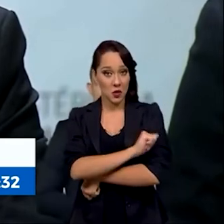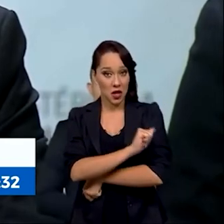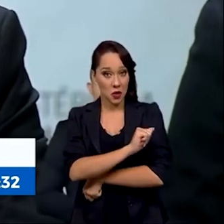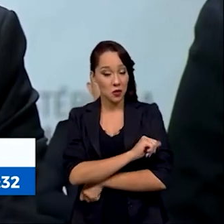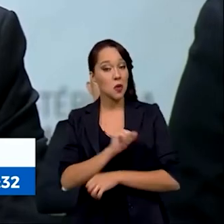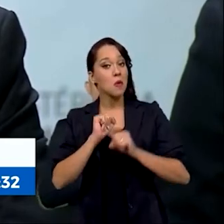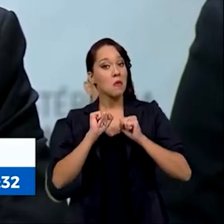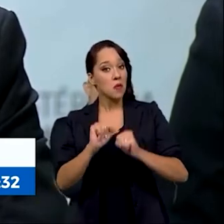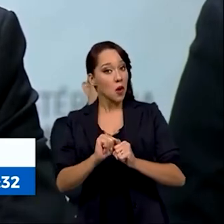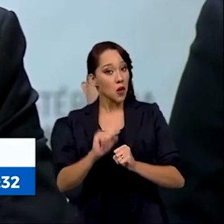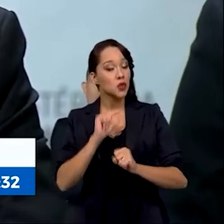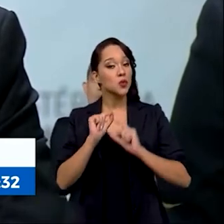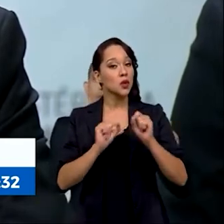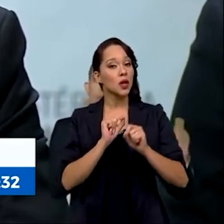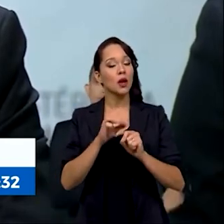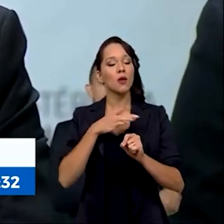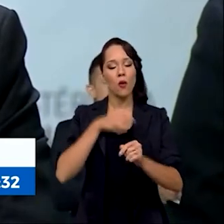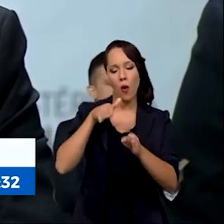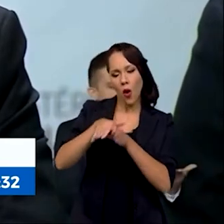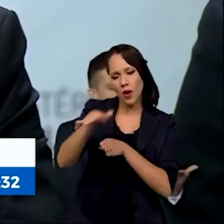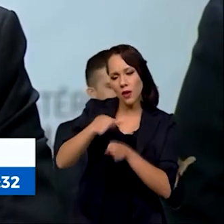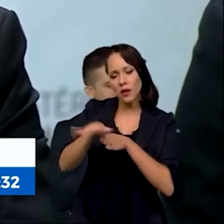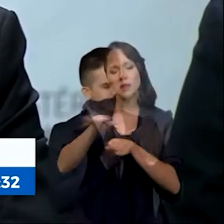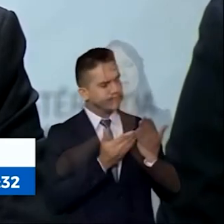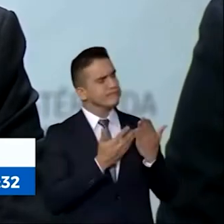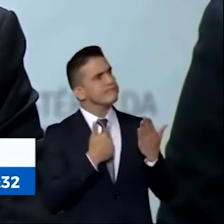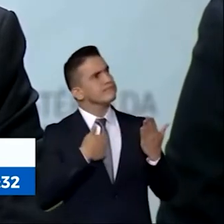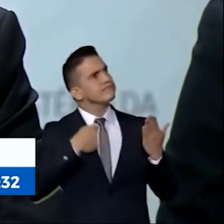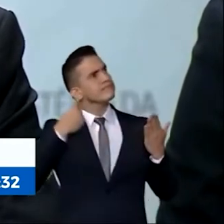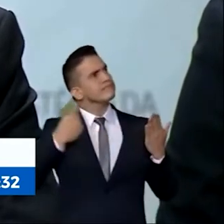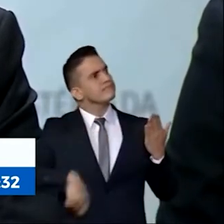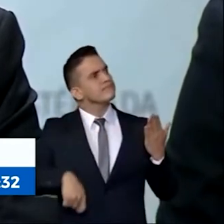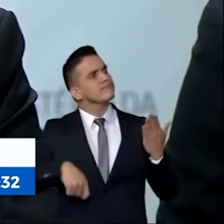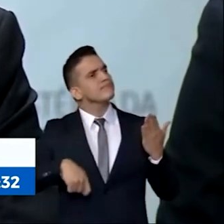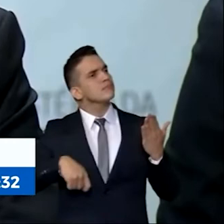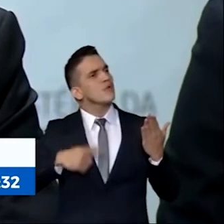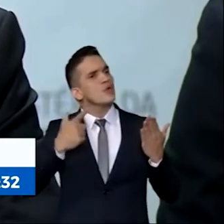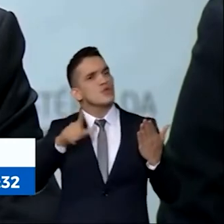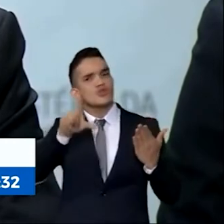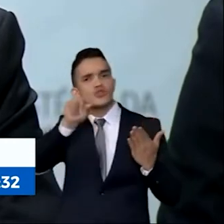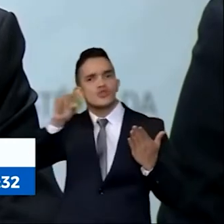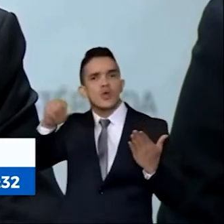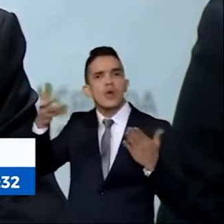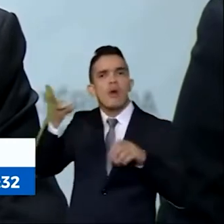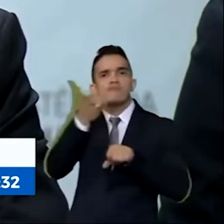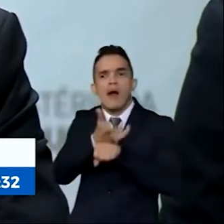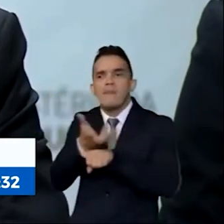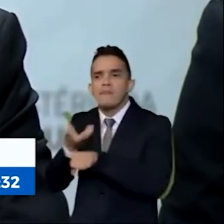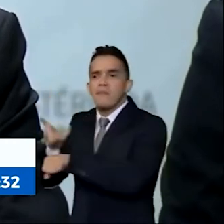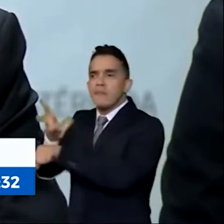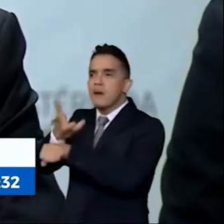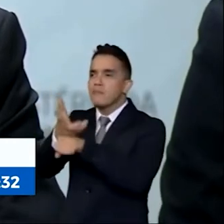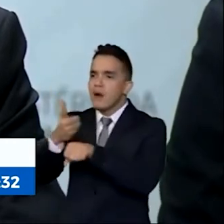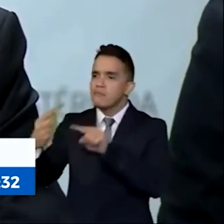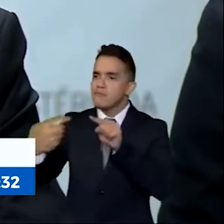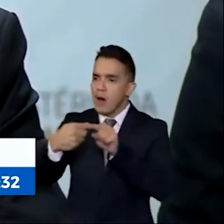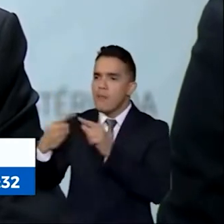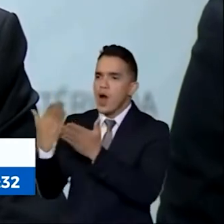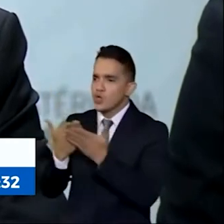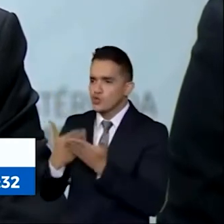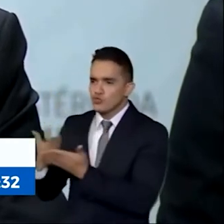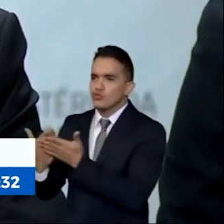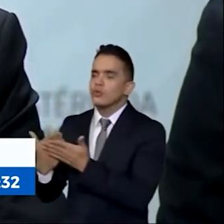estudantes poderão de forma orientada escolher um conjunto de unidades curriculares conforme seu projeto de vida